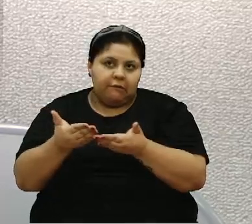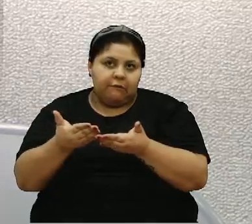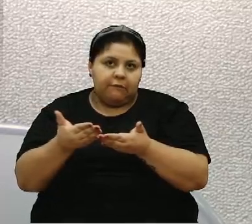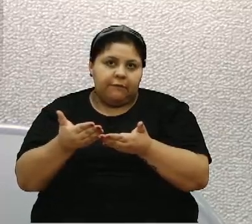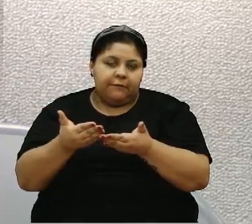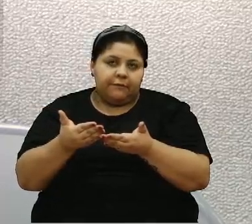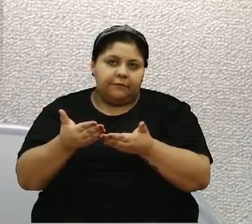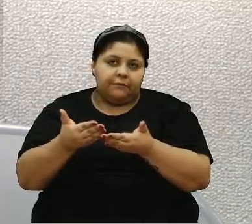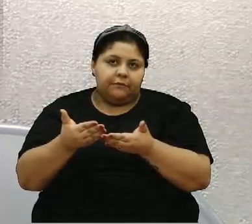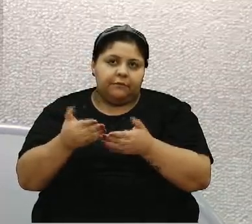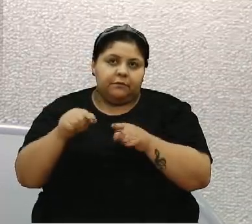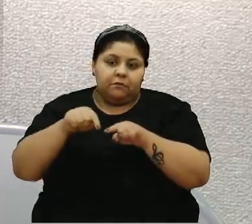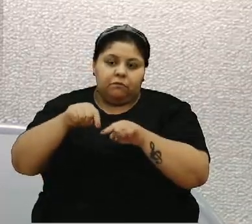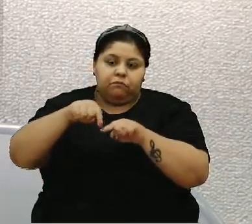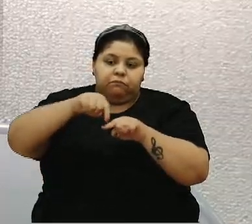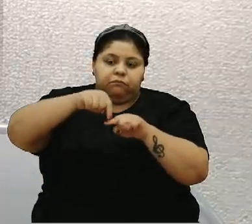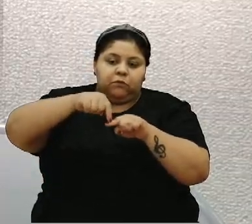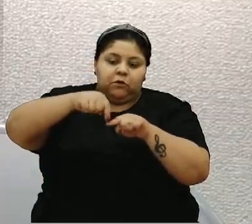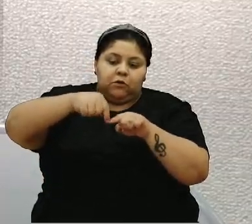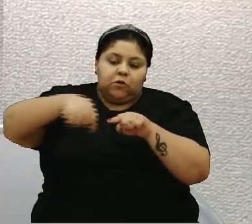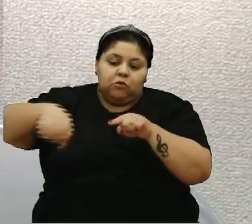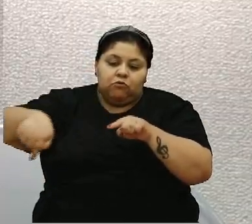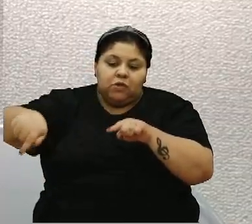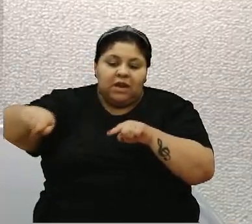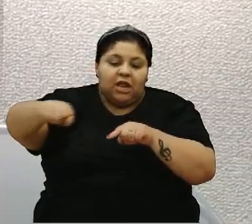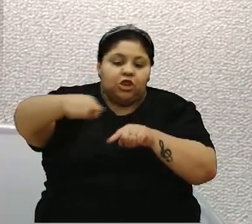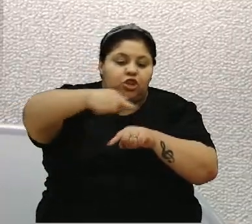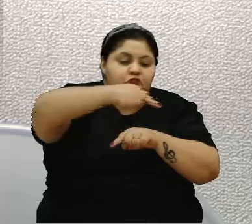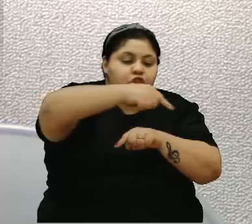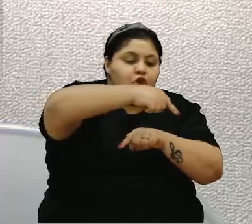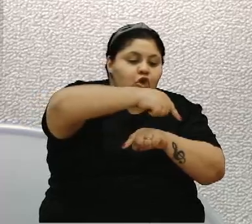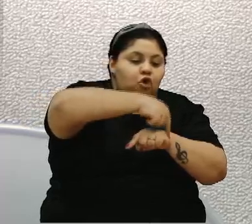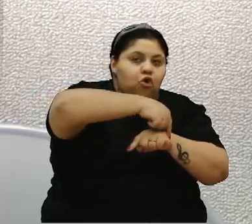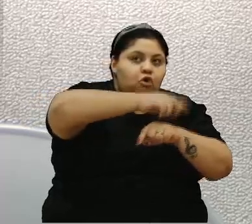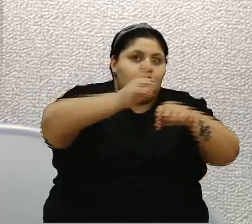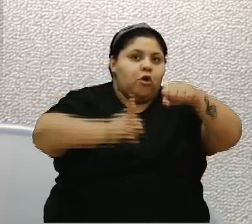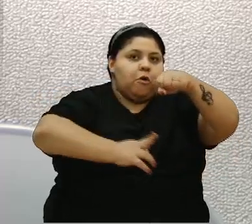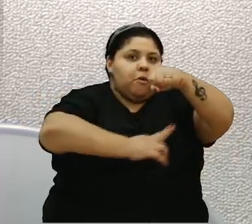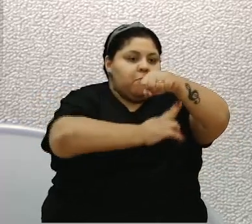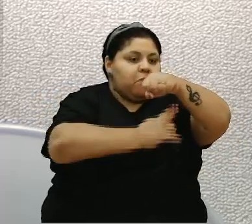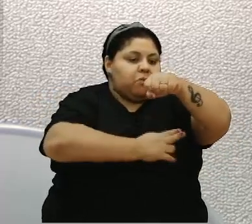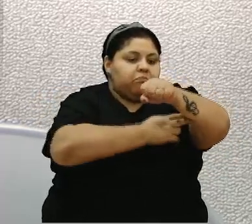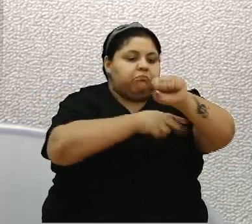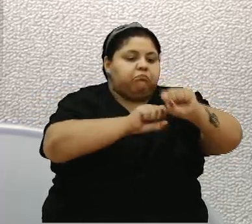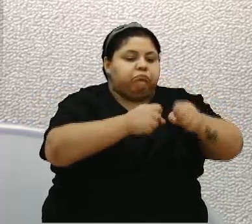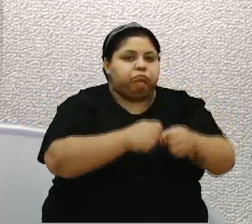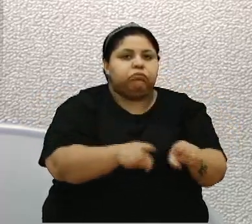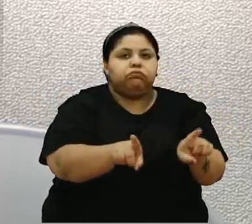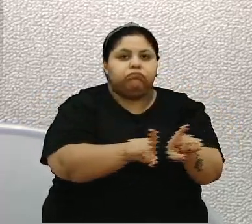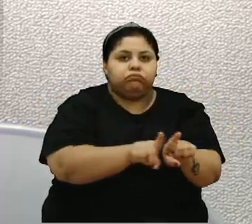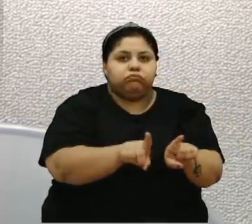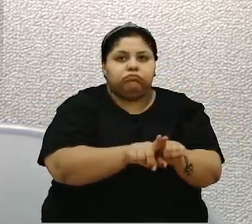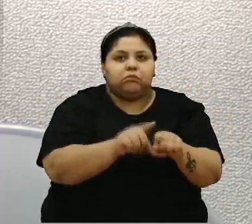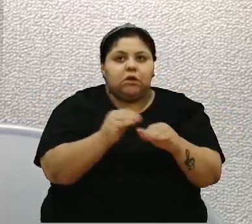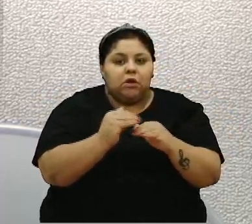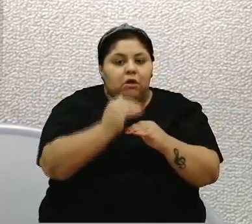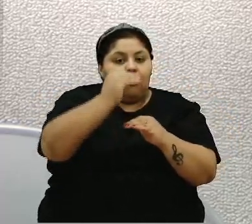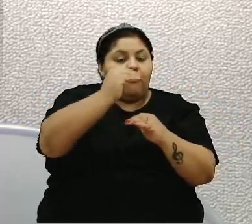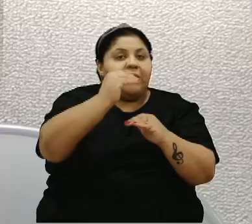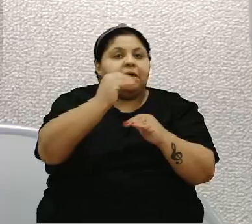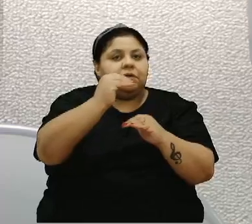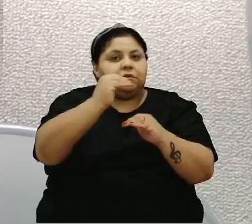retorna, né, por aquele caminho, vai sair onde a ponte ruiu ali, né? Então, aumenta o dobro do